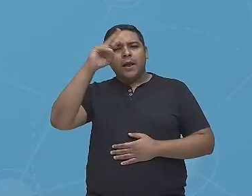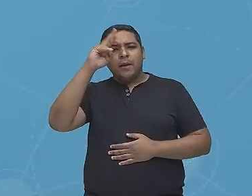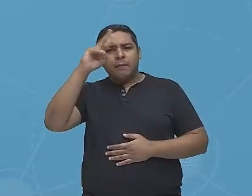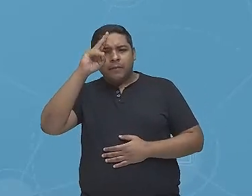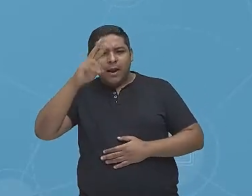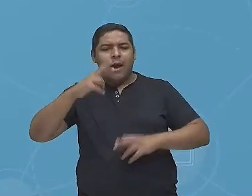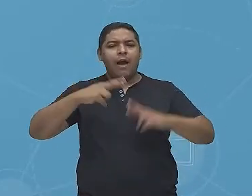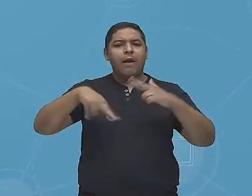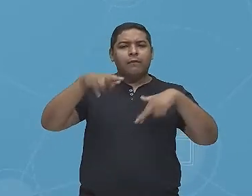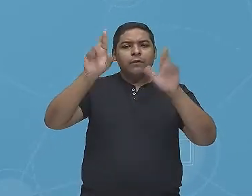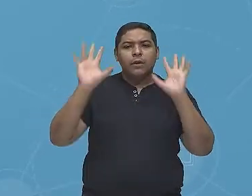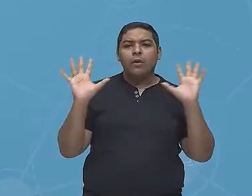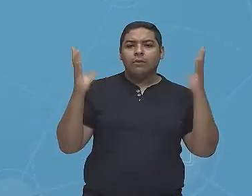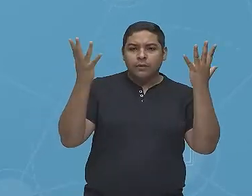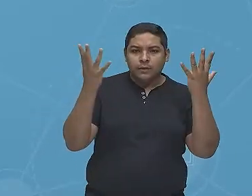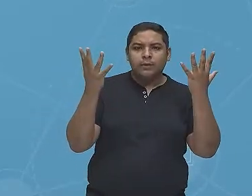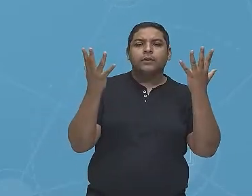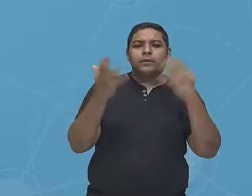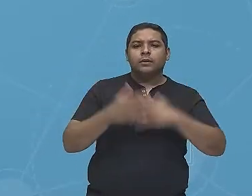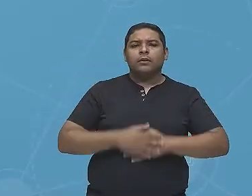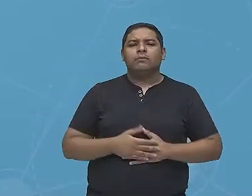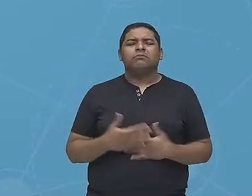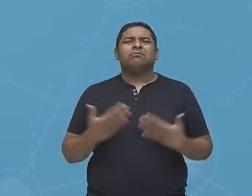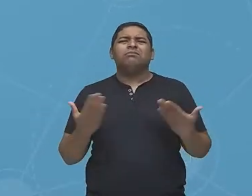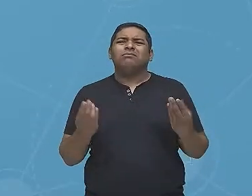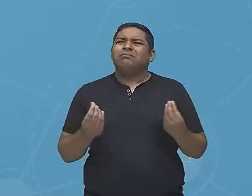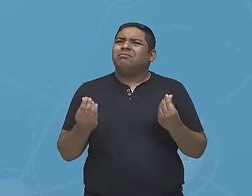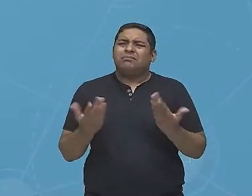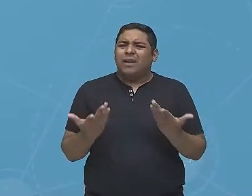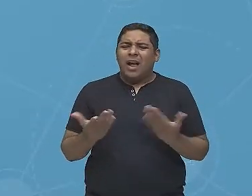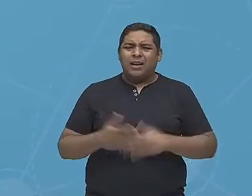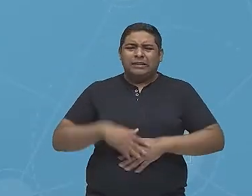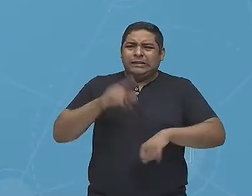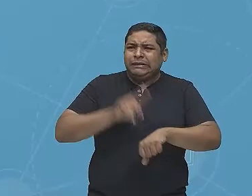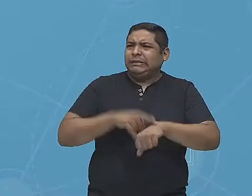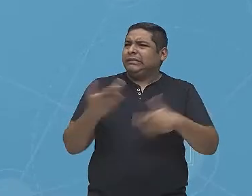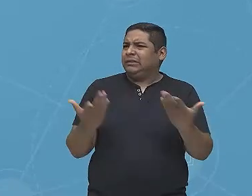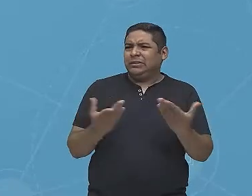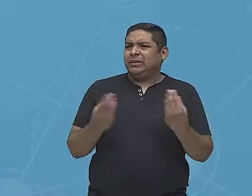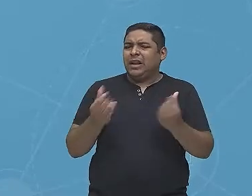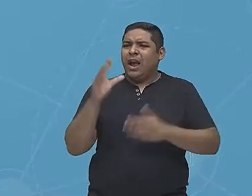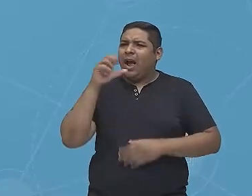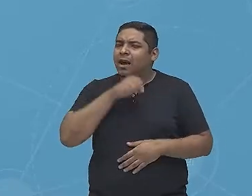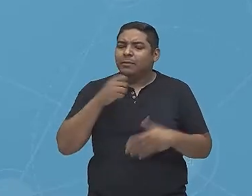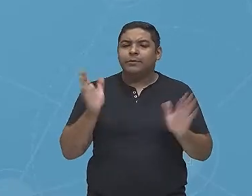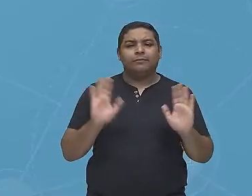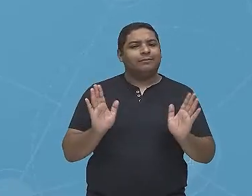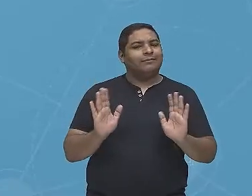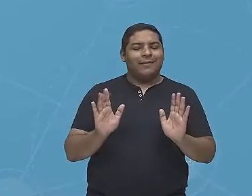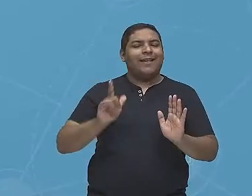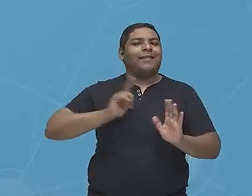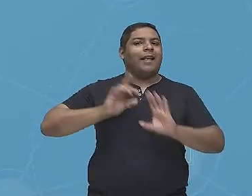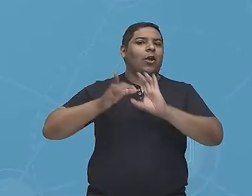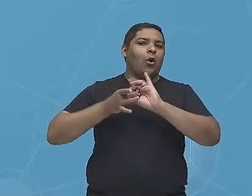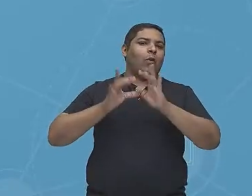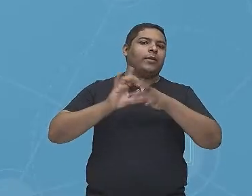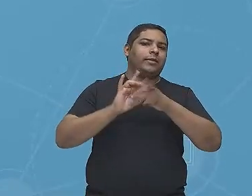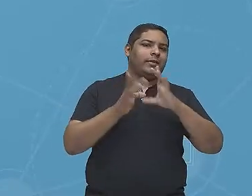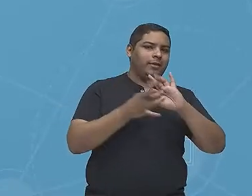quando a revolução acontece, a gente não pense, nossa, mas assim de uma hora para outra, não. Havia todo um contexto